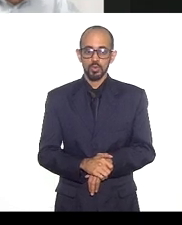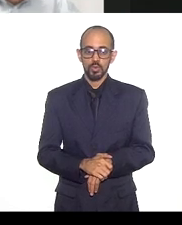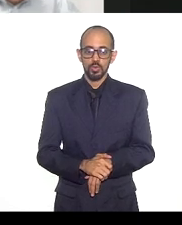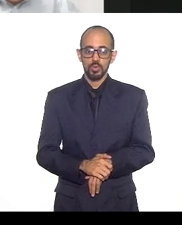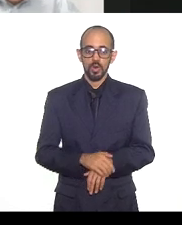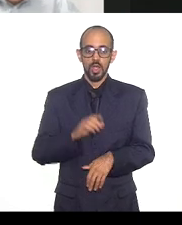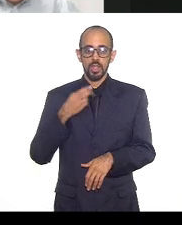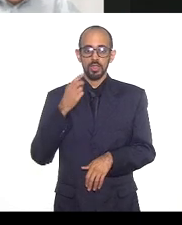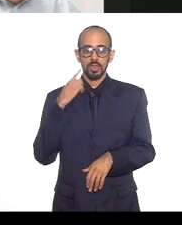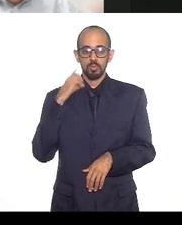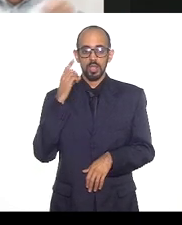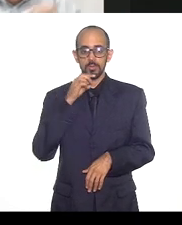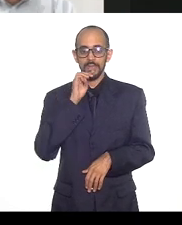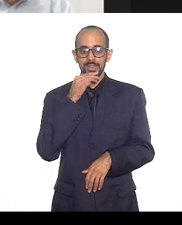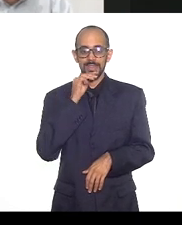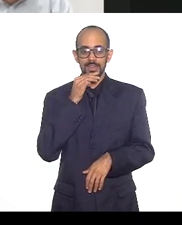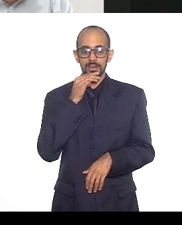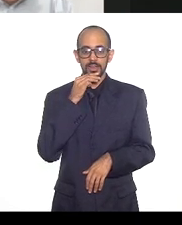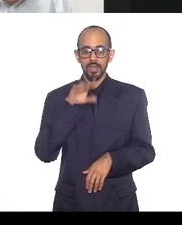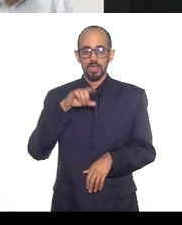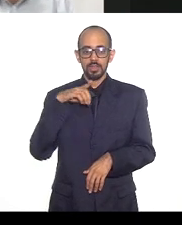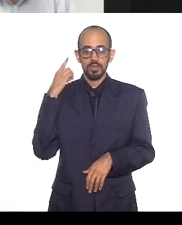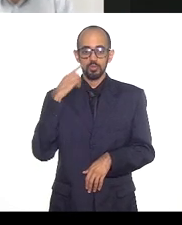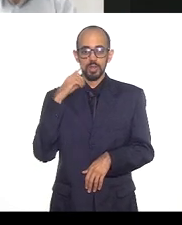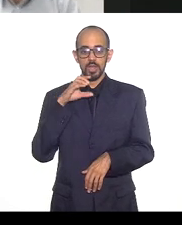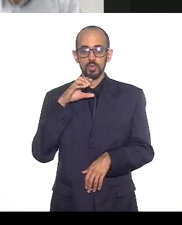Deputado Chiquinho da Mangueira. Deputado Coronel Jairo.